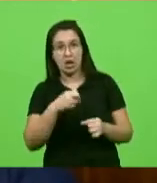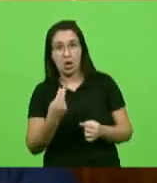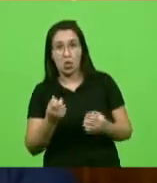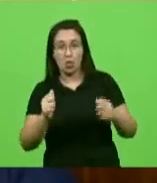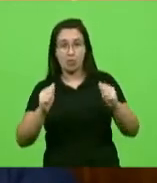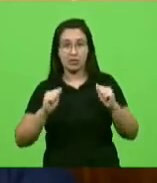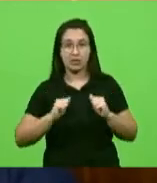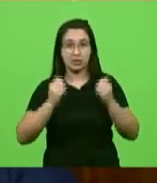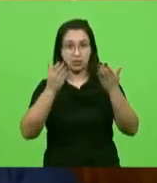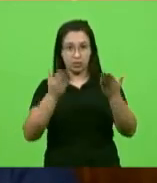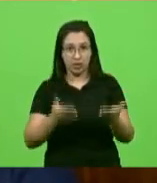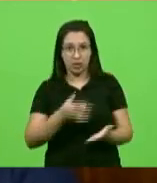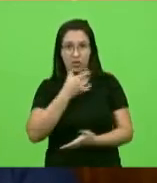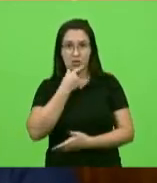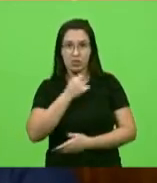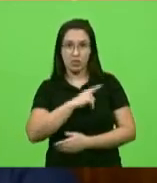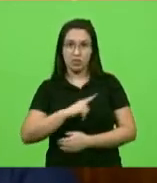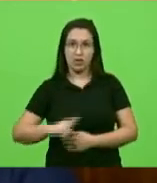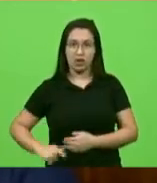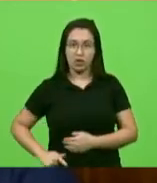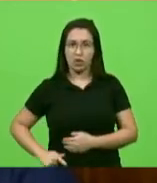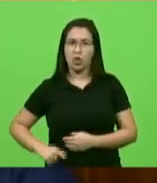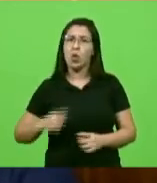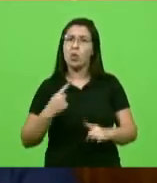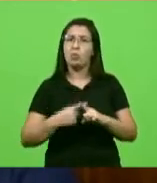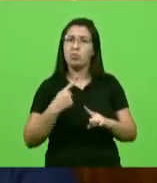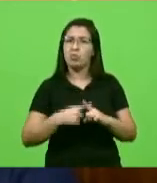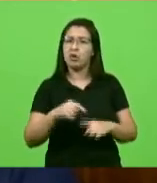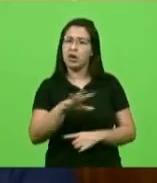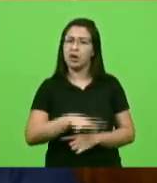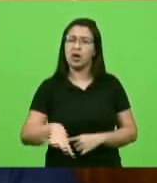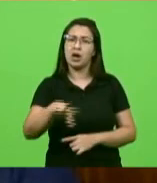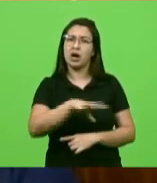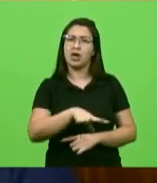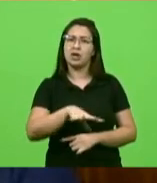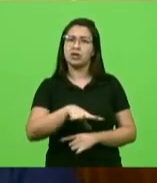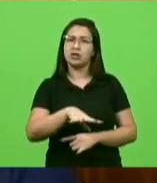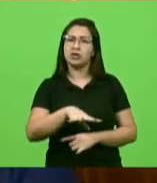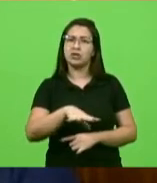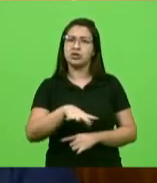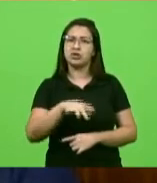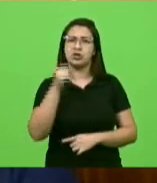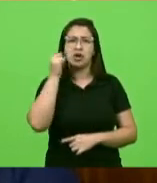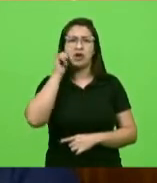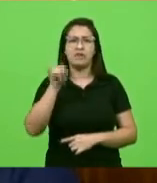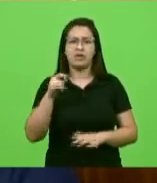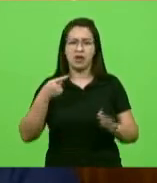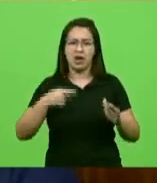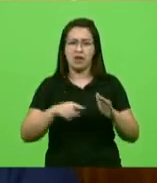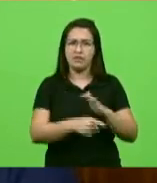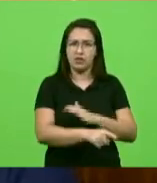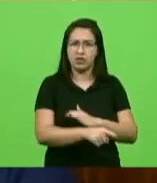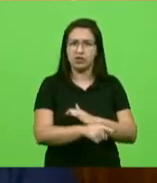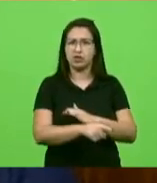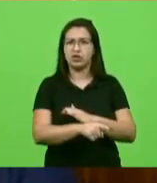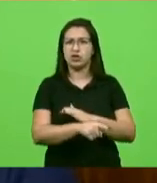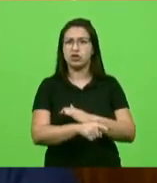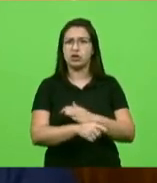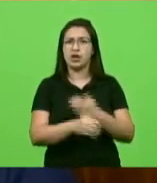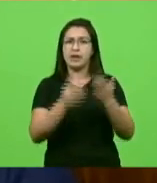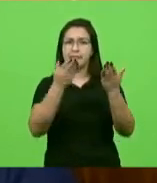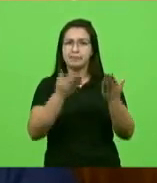pelo governador do Estado, por que deveríamos nos furtar a investigar a fundo a denúncia que cai sobre